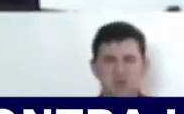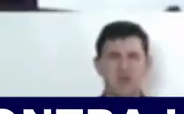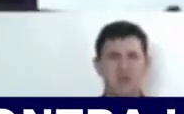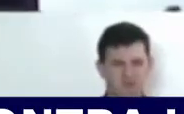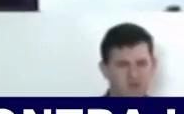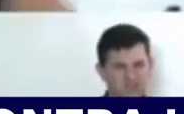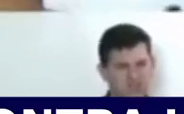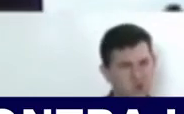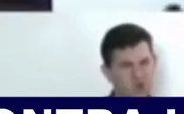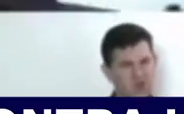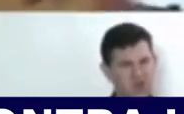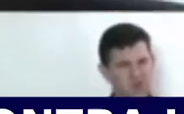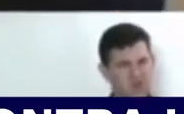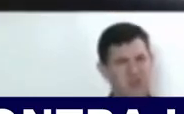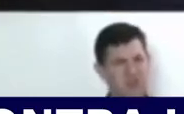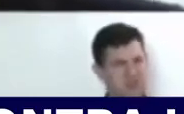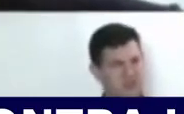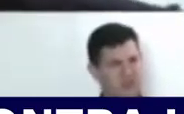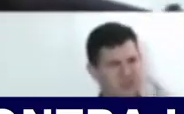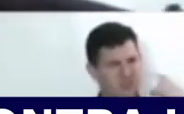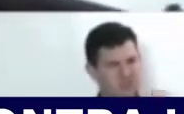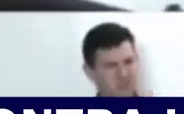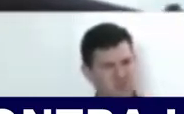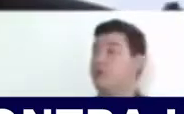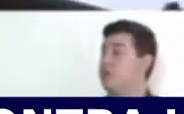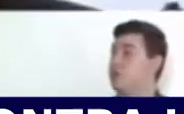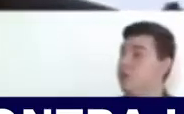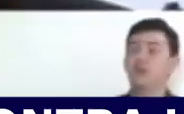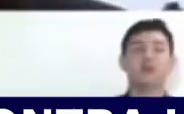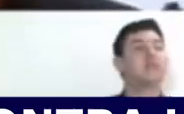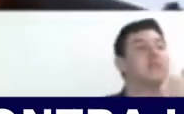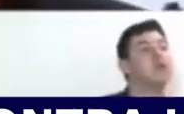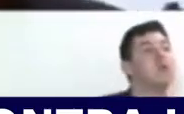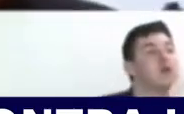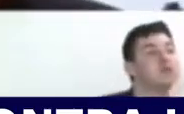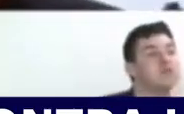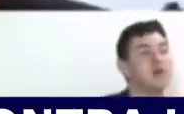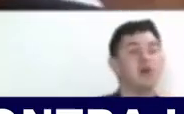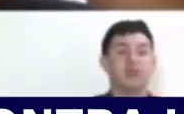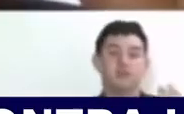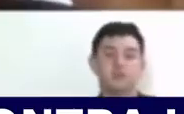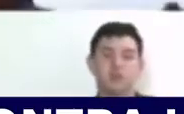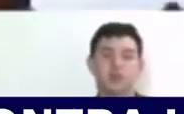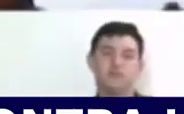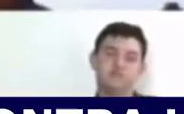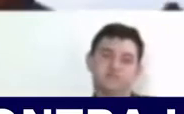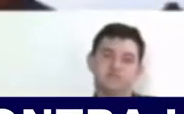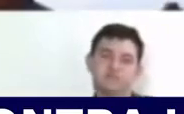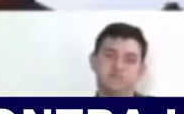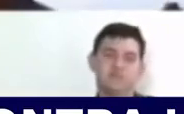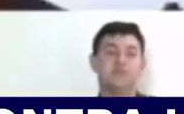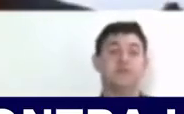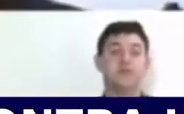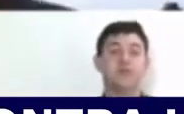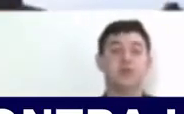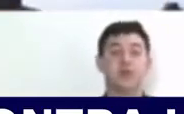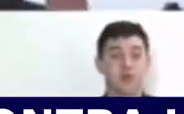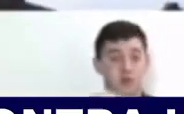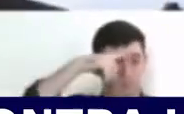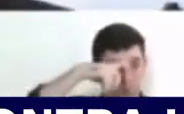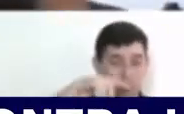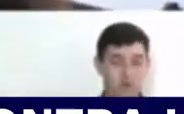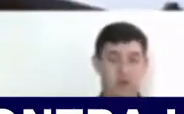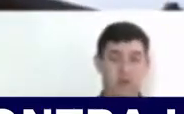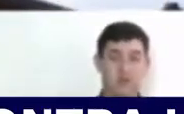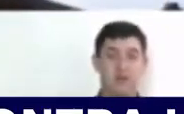contrataria como advogado nessas circunstâncias, tendo agido dessa forma? Nesta data, Moro e os membros do Ministério Público e da PF já poderiam